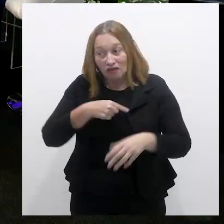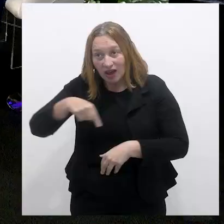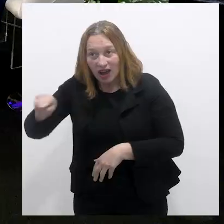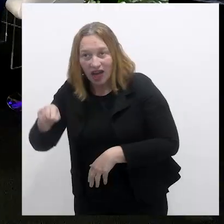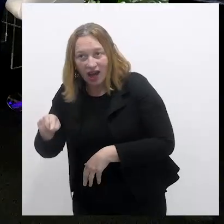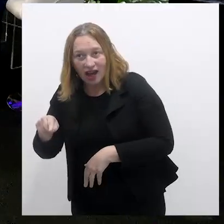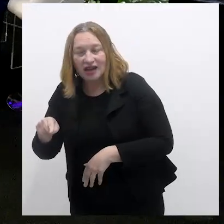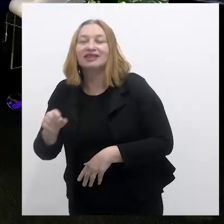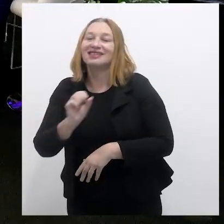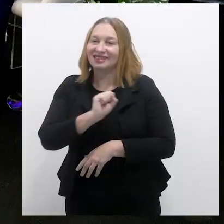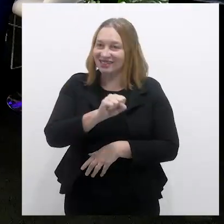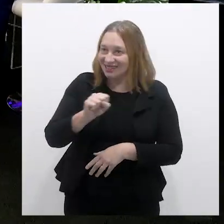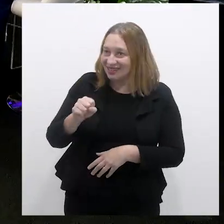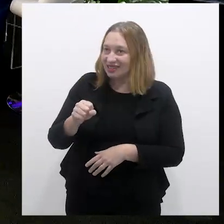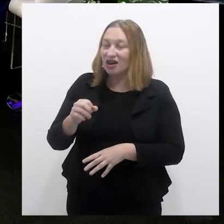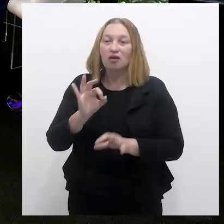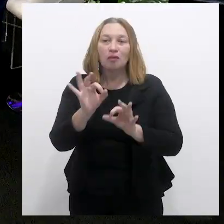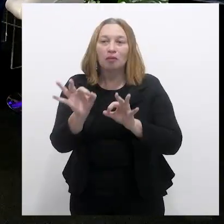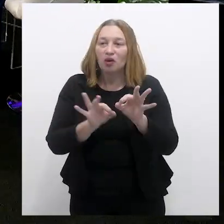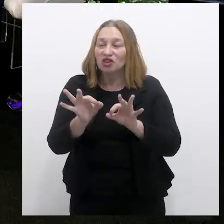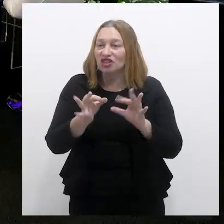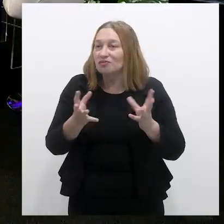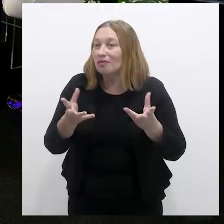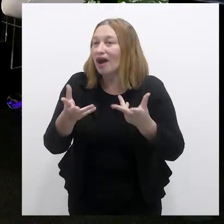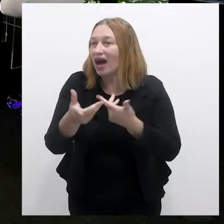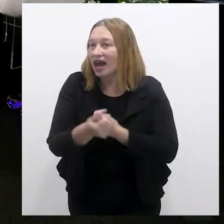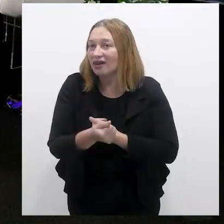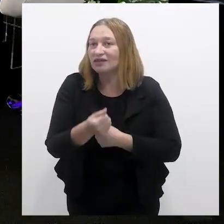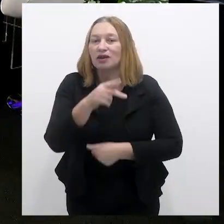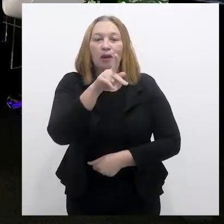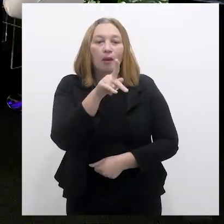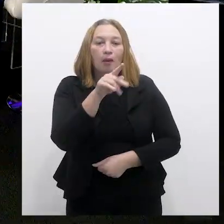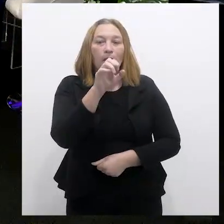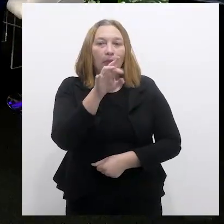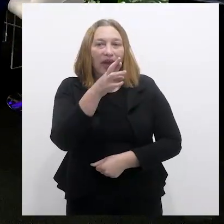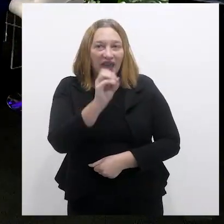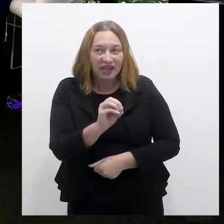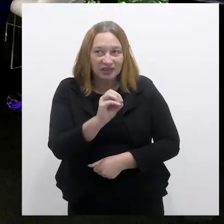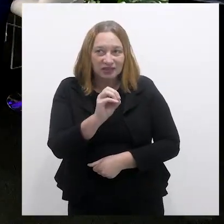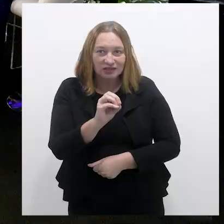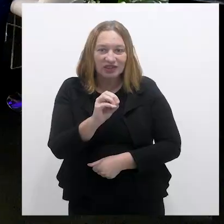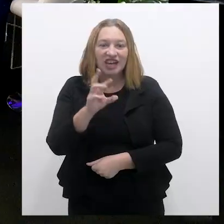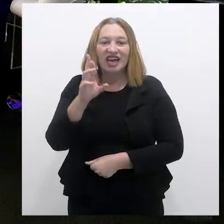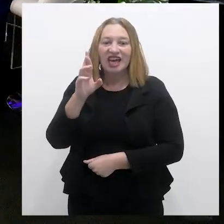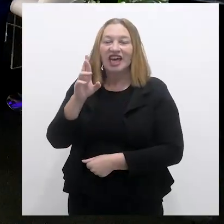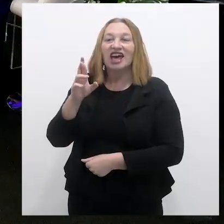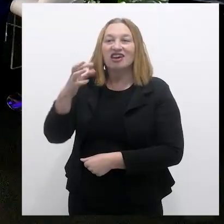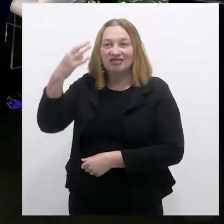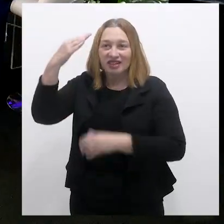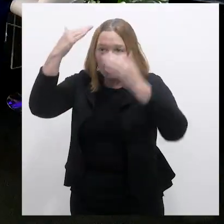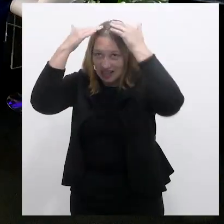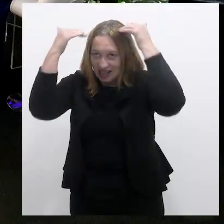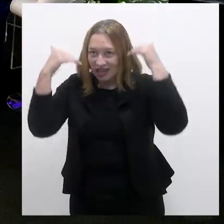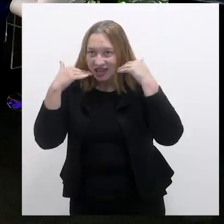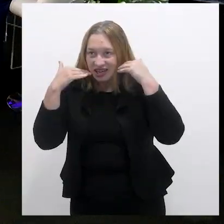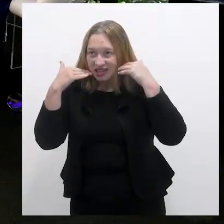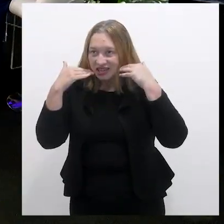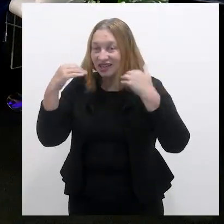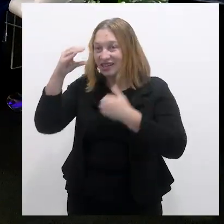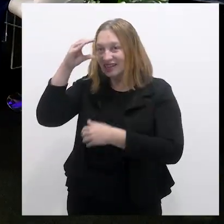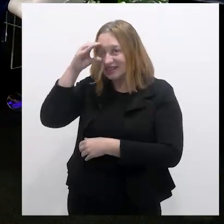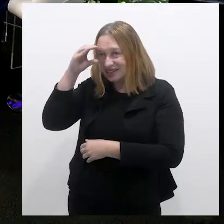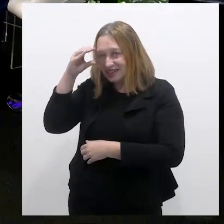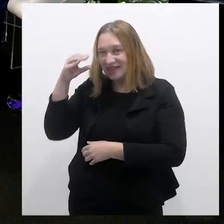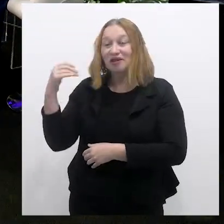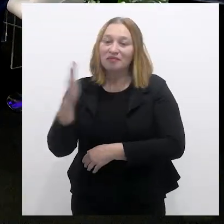Sim, né? com certeza. Isso é muito bom. Eu acho que projetos assim são incríveis. E o Pedro não faz por menos, ele bota a Rita Lee para a criançada. Porque ele